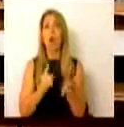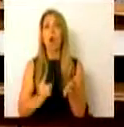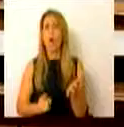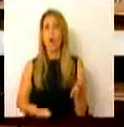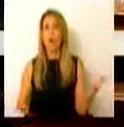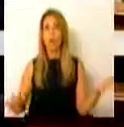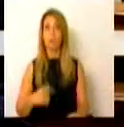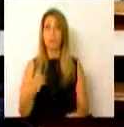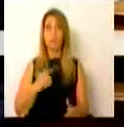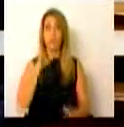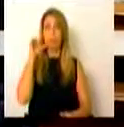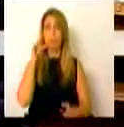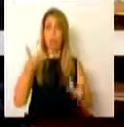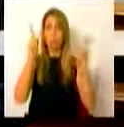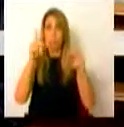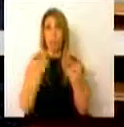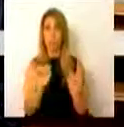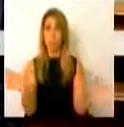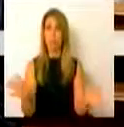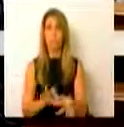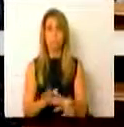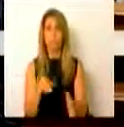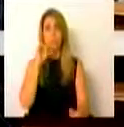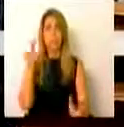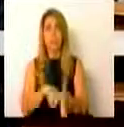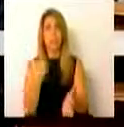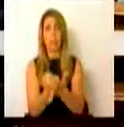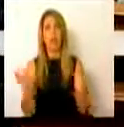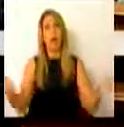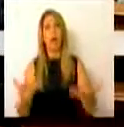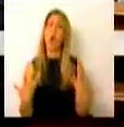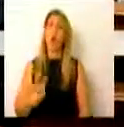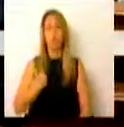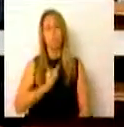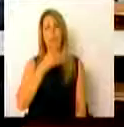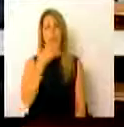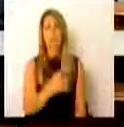manifestámos a nossa disponibilidade para isso mesmo. Agora, uma coisa devo dizer, Sr. Deputado, é, de facto,